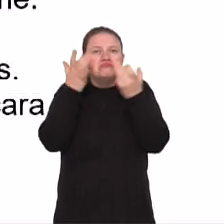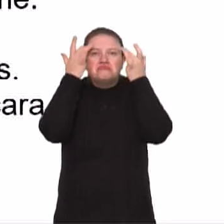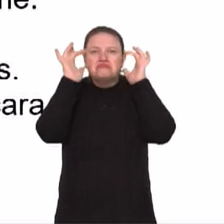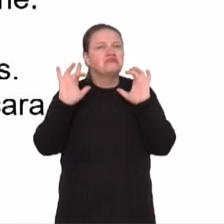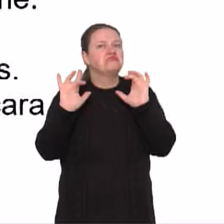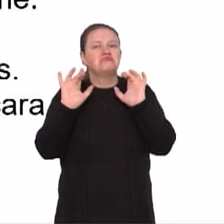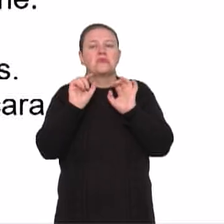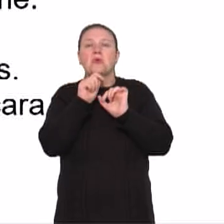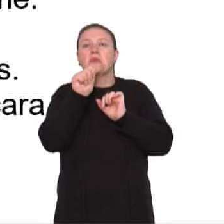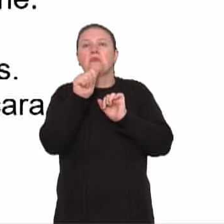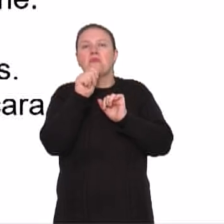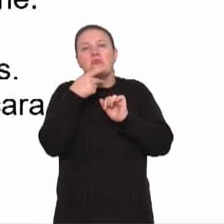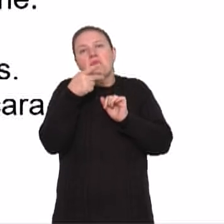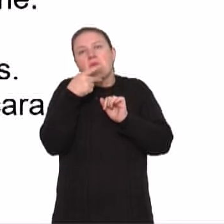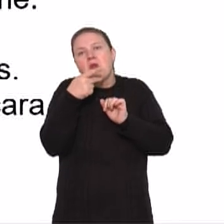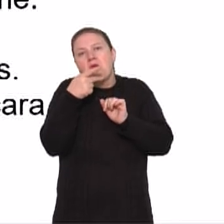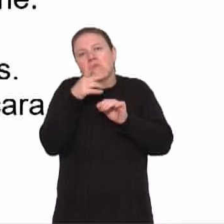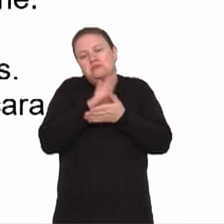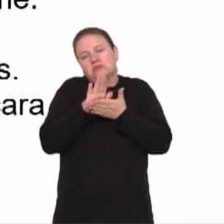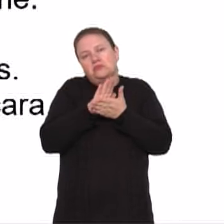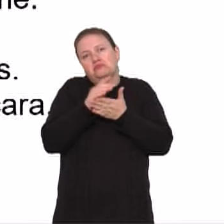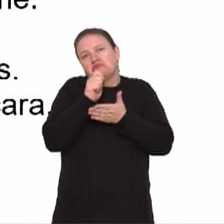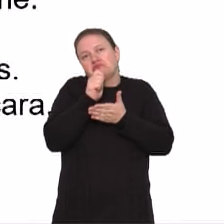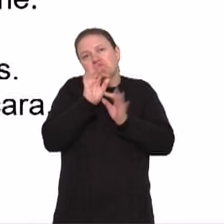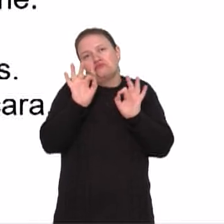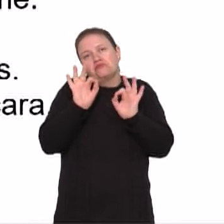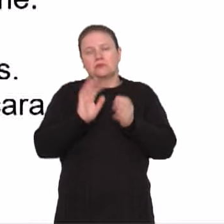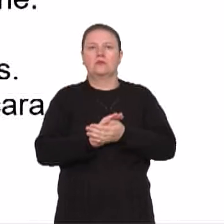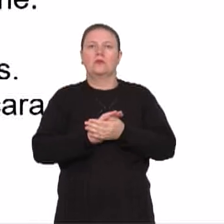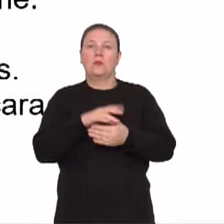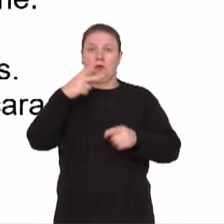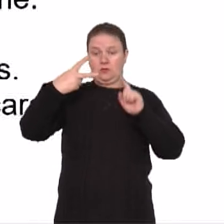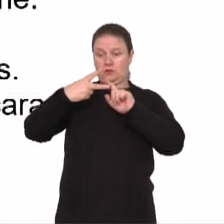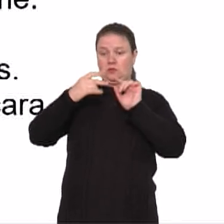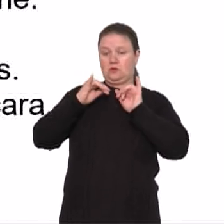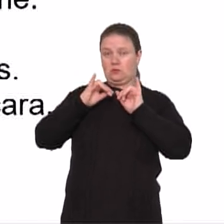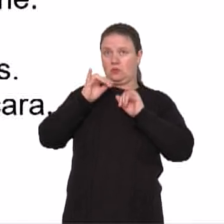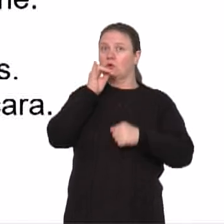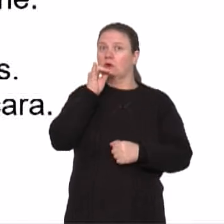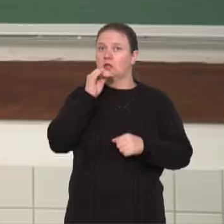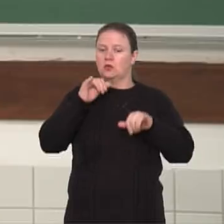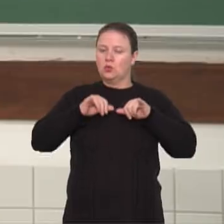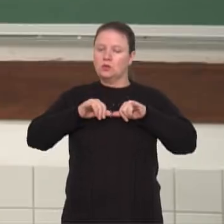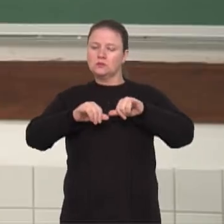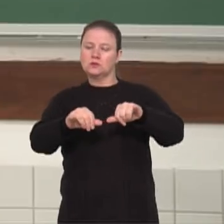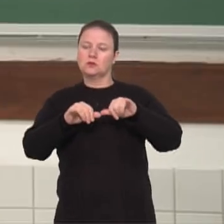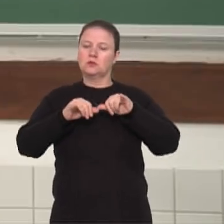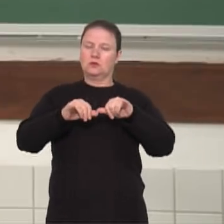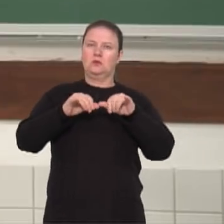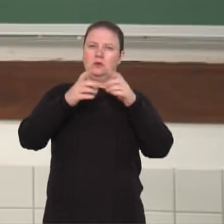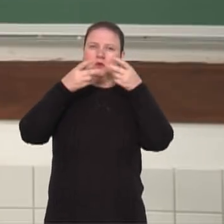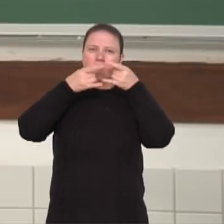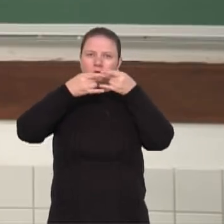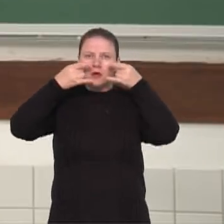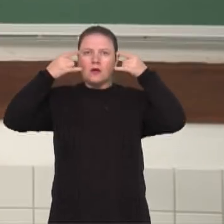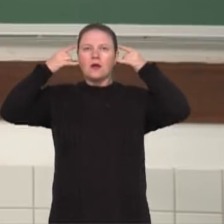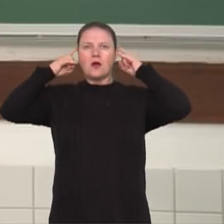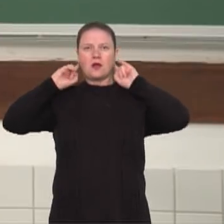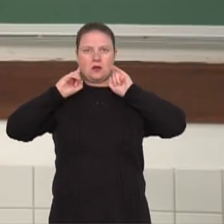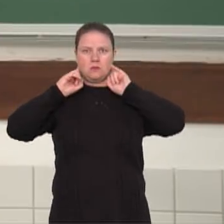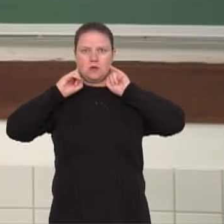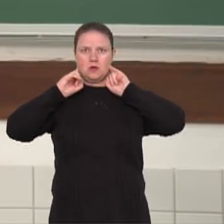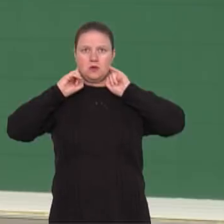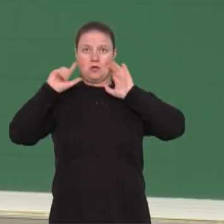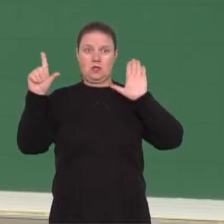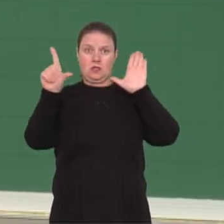né? E no segundo exemplo, fomos ao supermercado de máscara, né? Agora já é uma